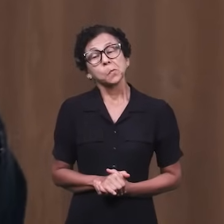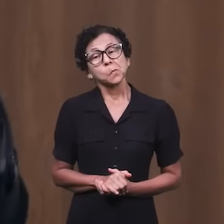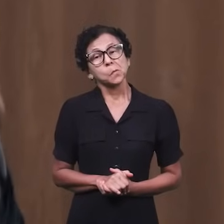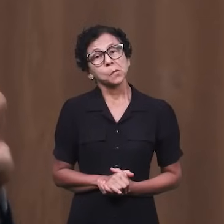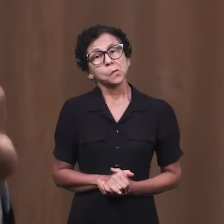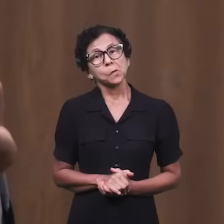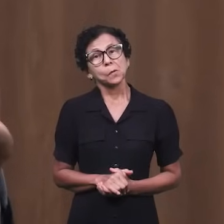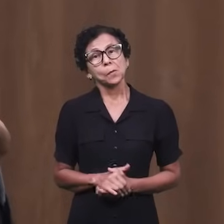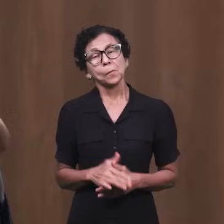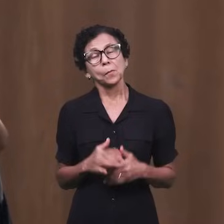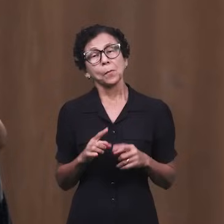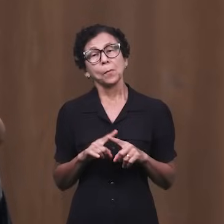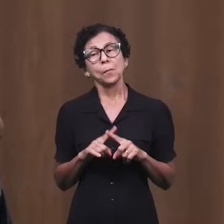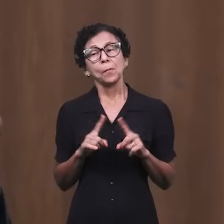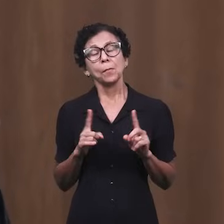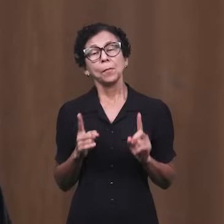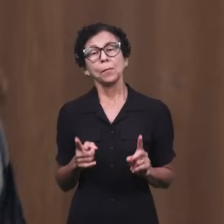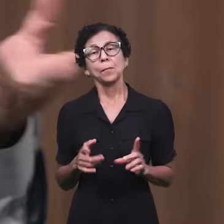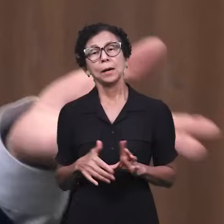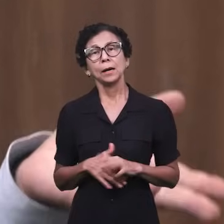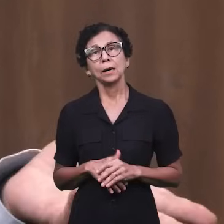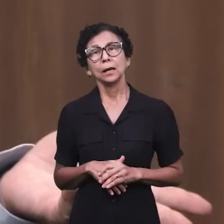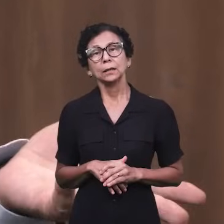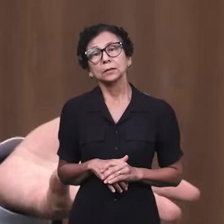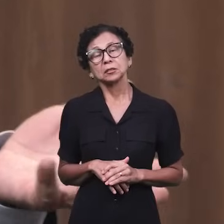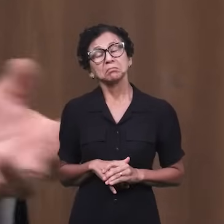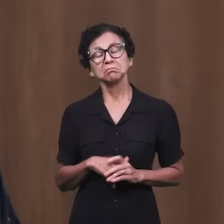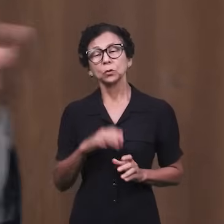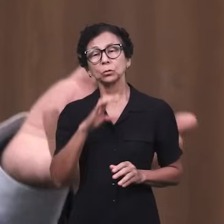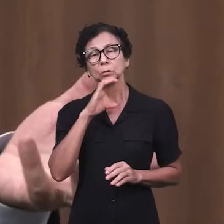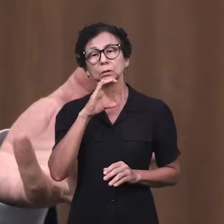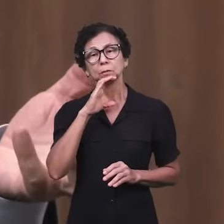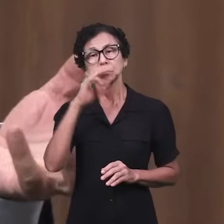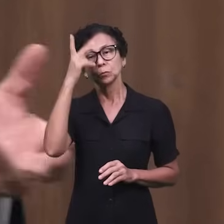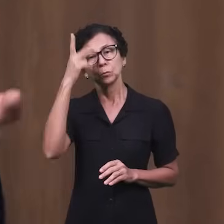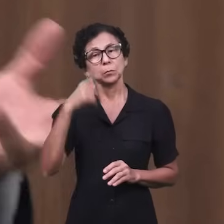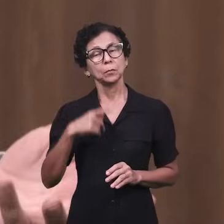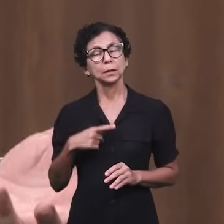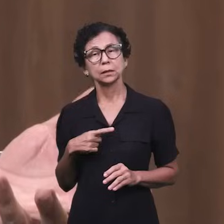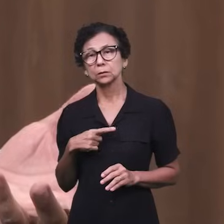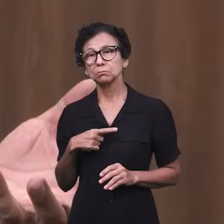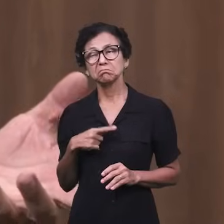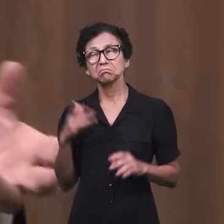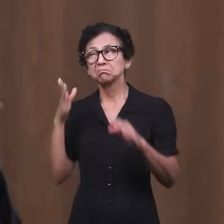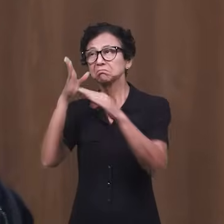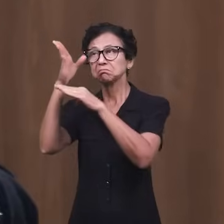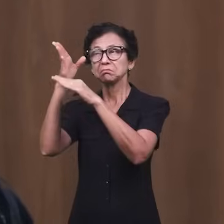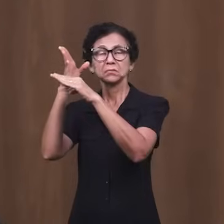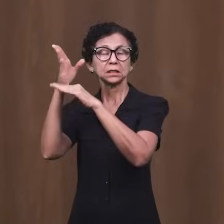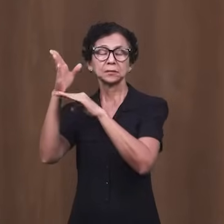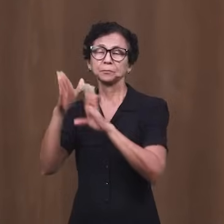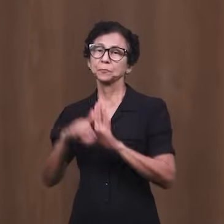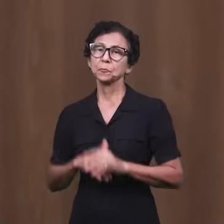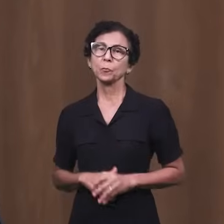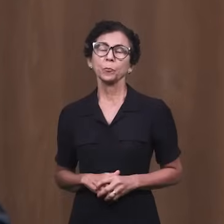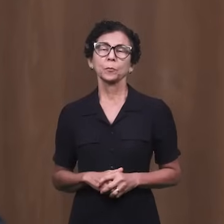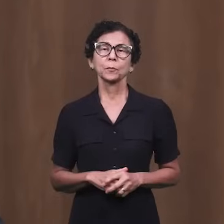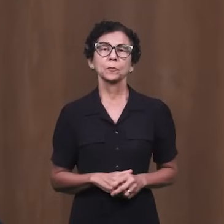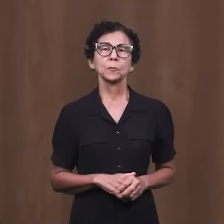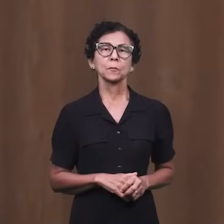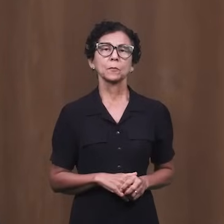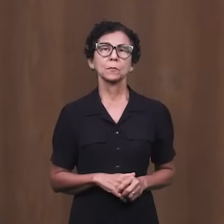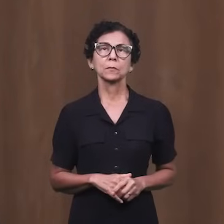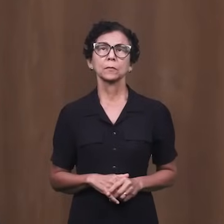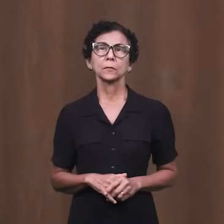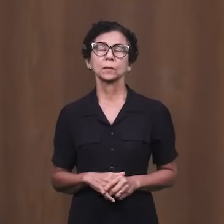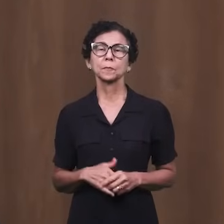àquela dimensão que nós falamos porque é o conhecimento humano o conhecimento humano não transcende mas é fundamental porque